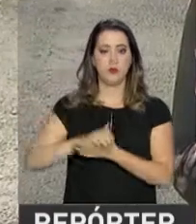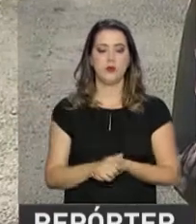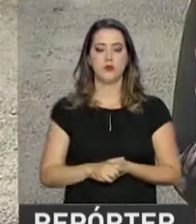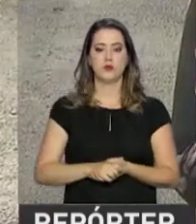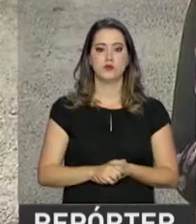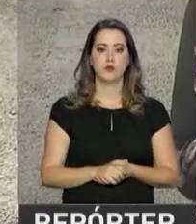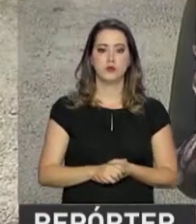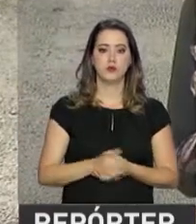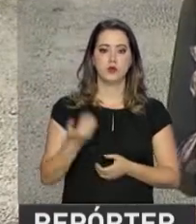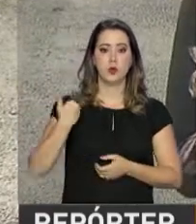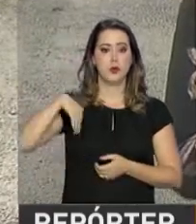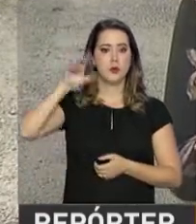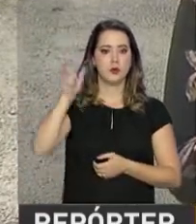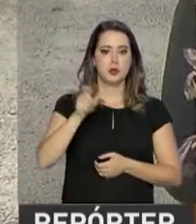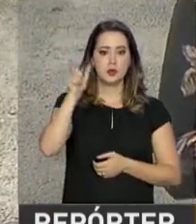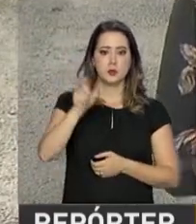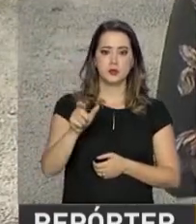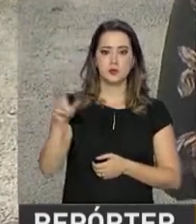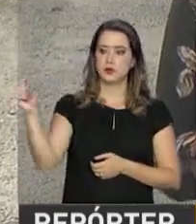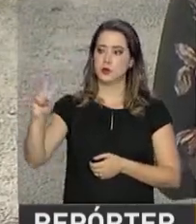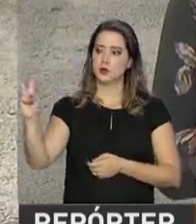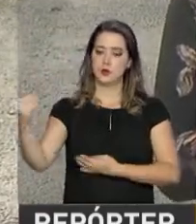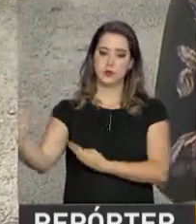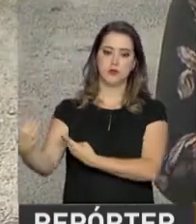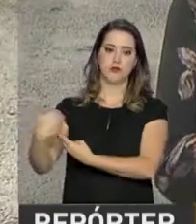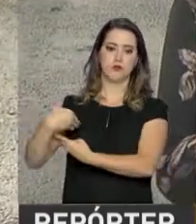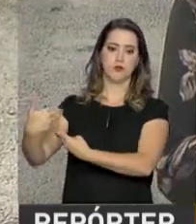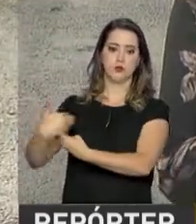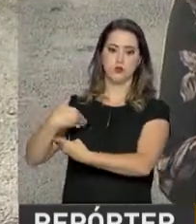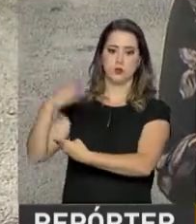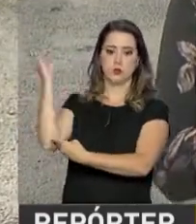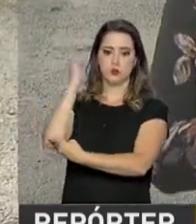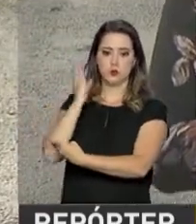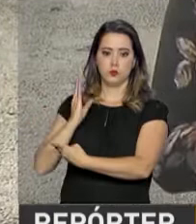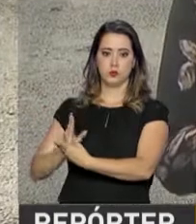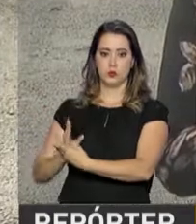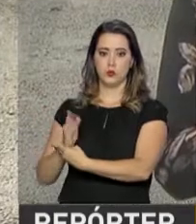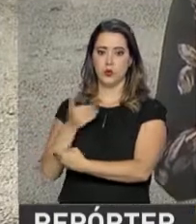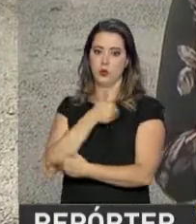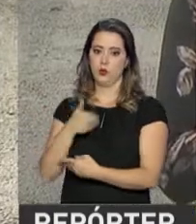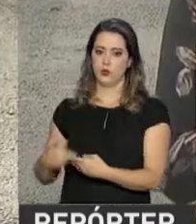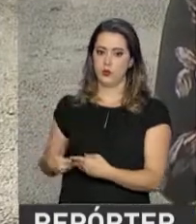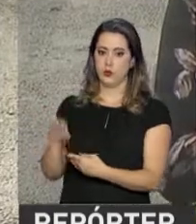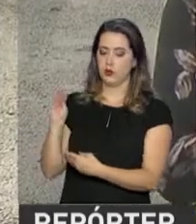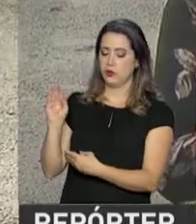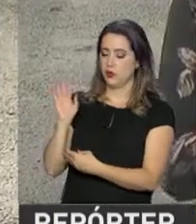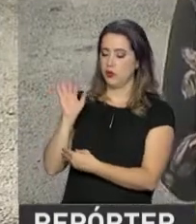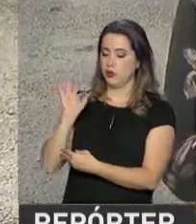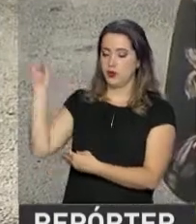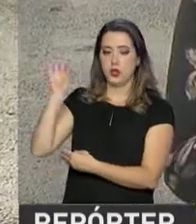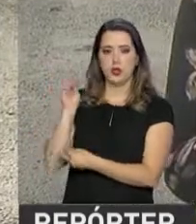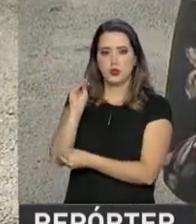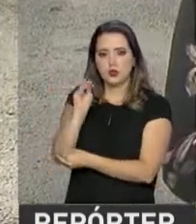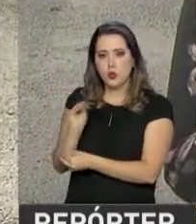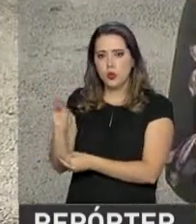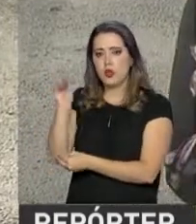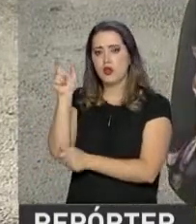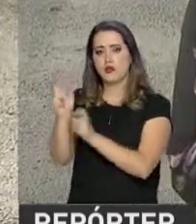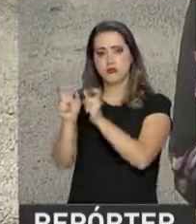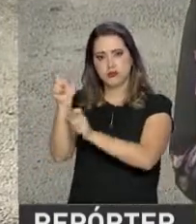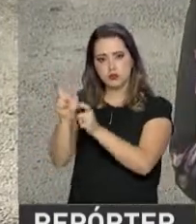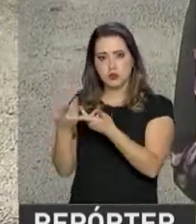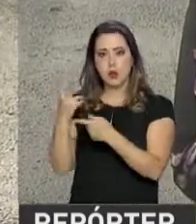Com o aumento de imigrantes venezuelanos no estado, o governo federal tem intensificado ações em diversas áreas,